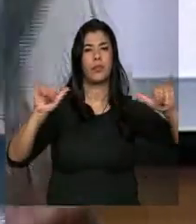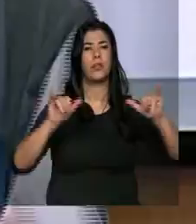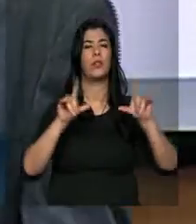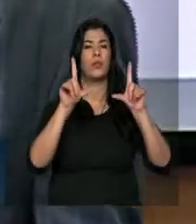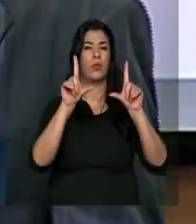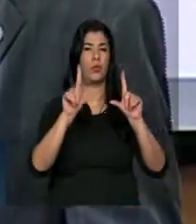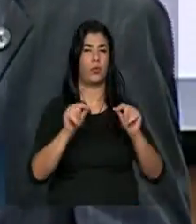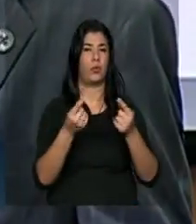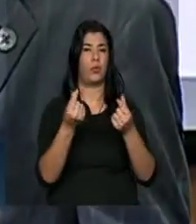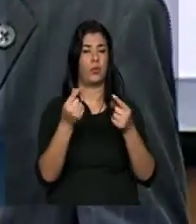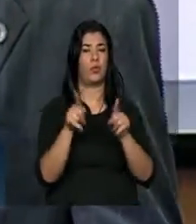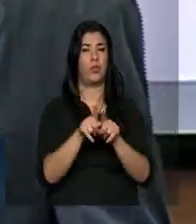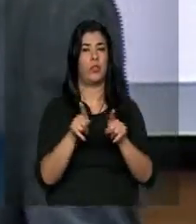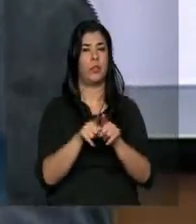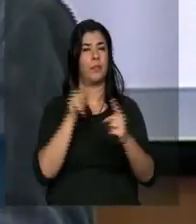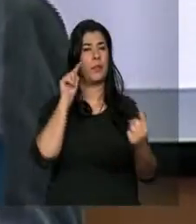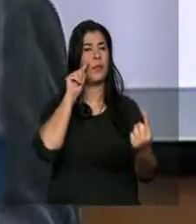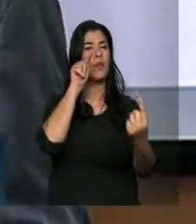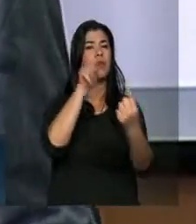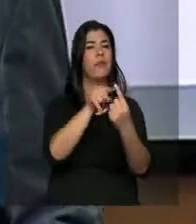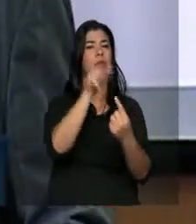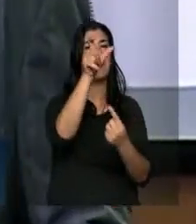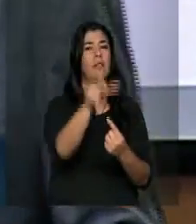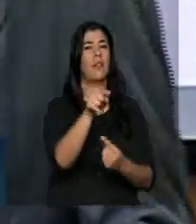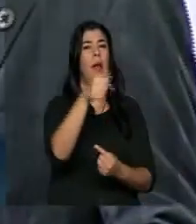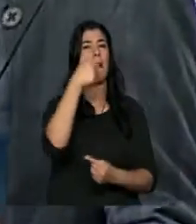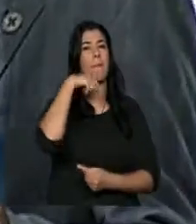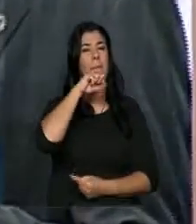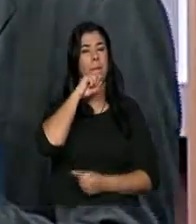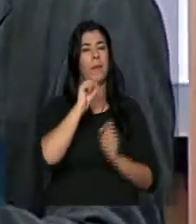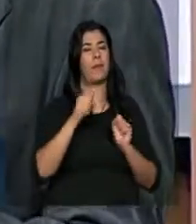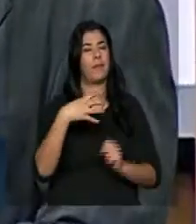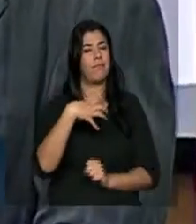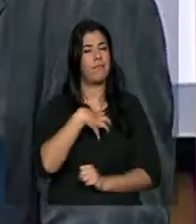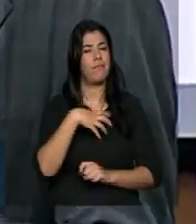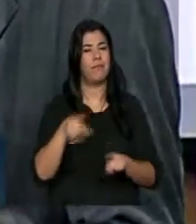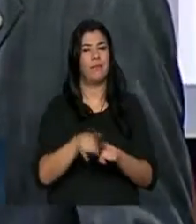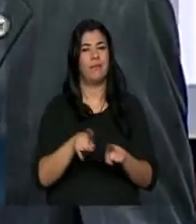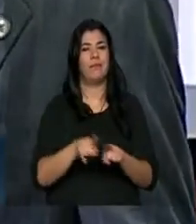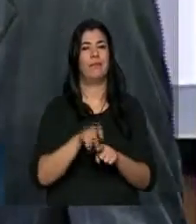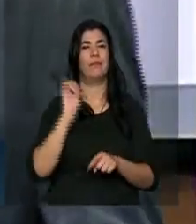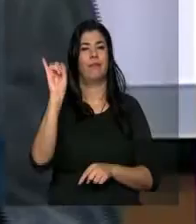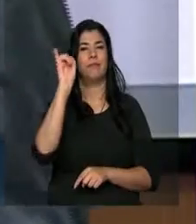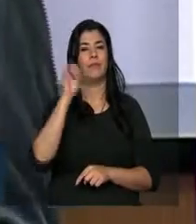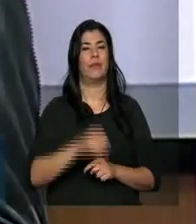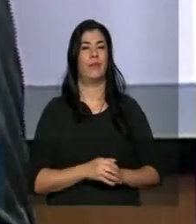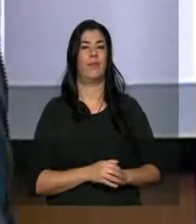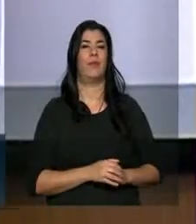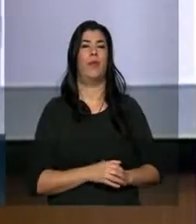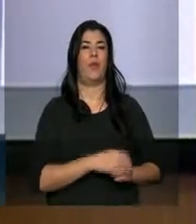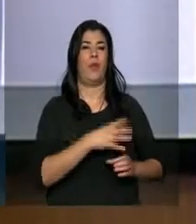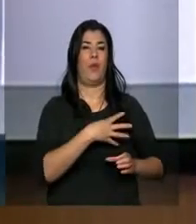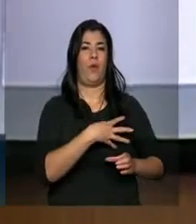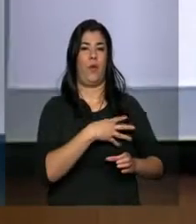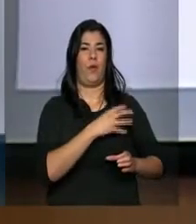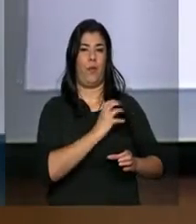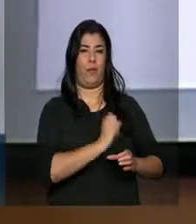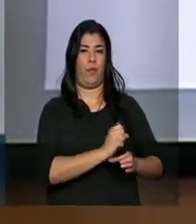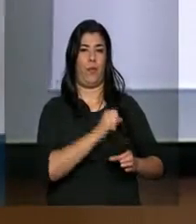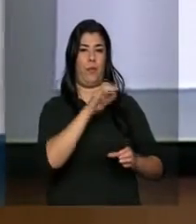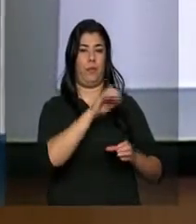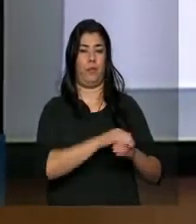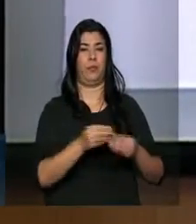exatamente essas mães, para que elas façam suas doações. Então, nós temos milhares de folders e